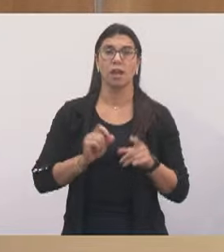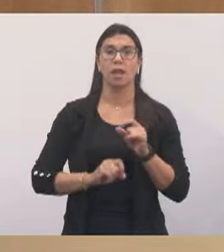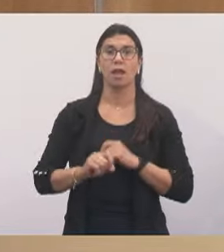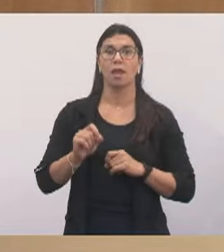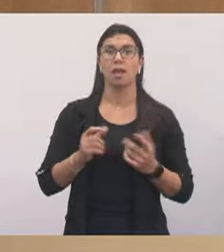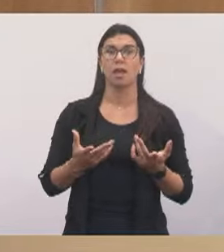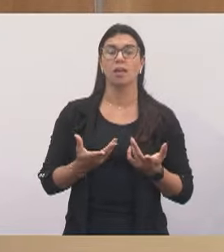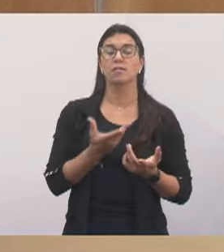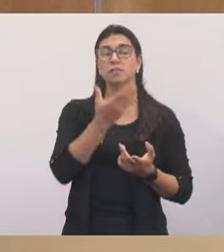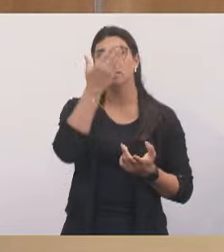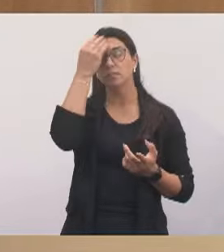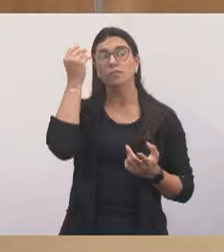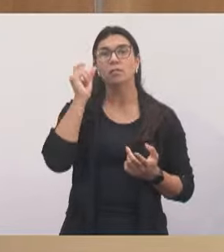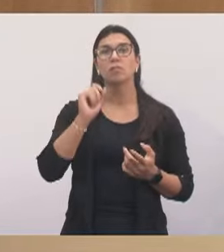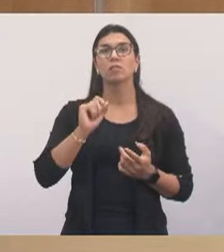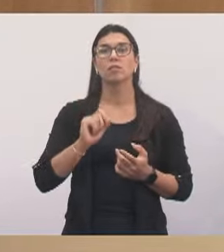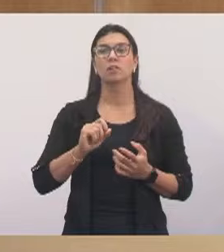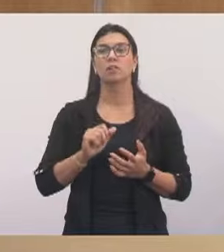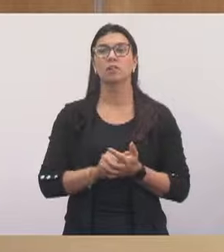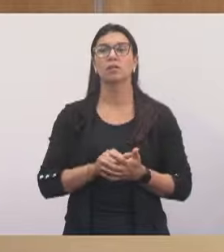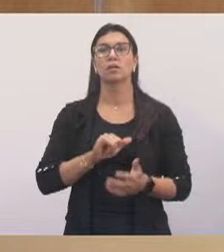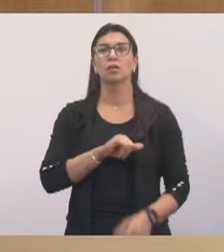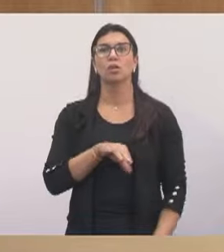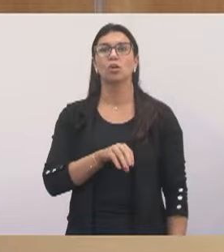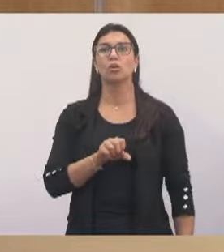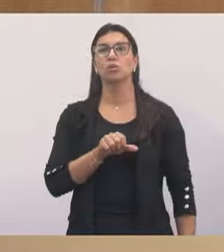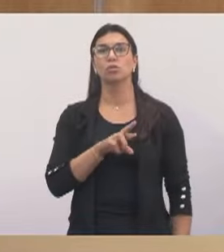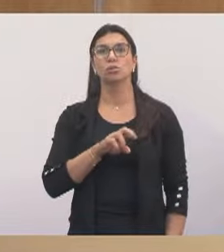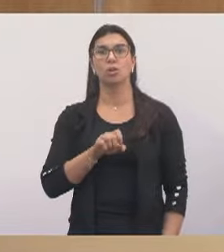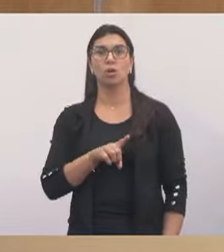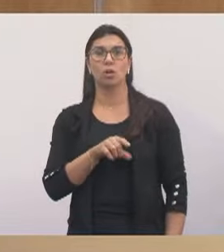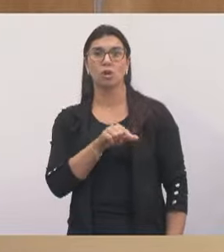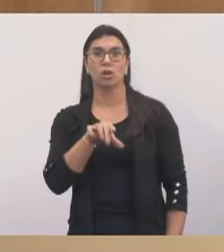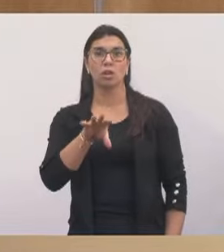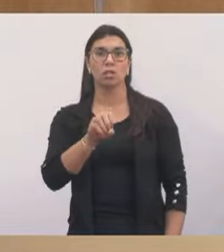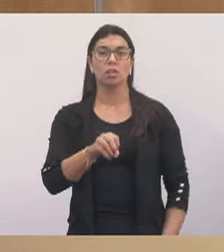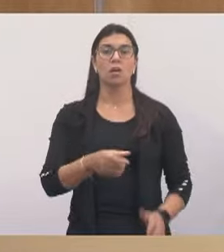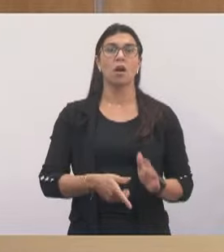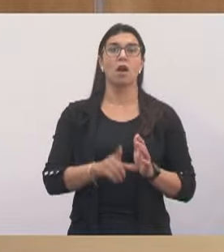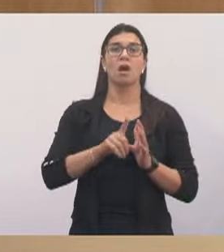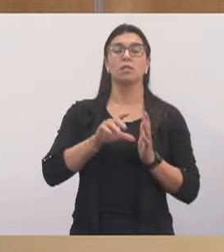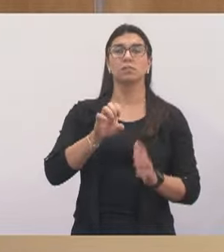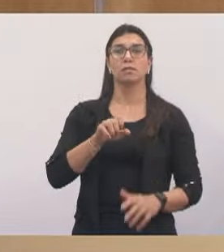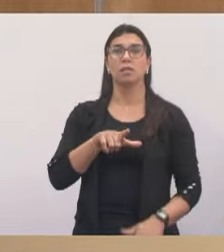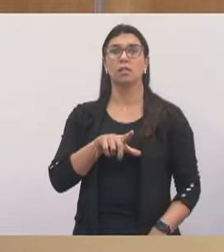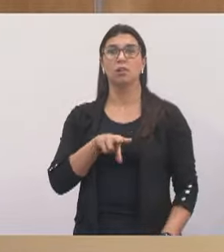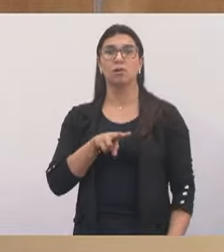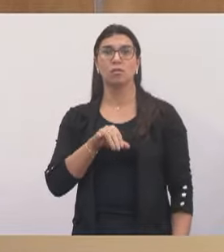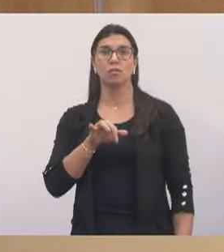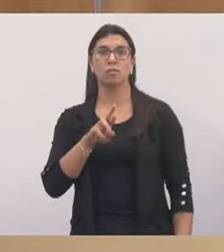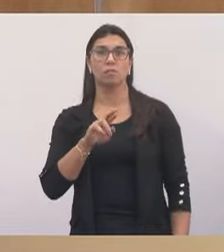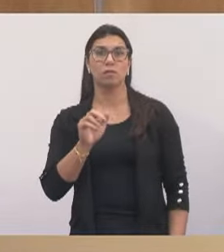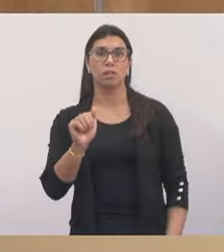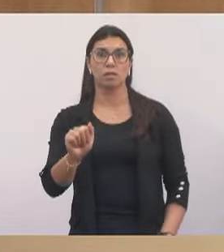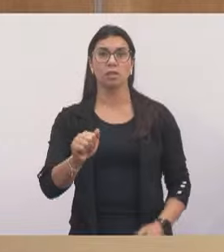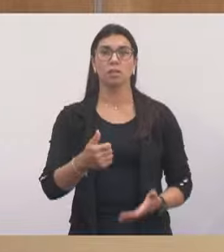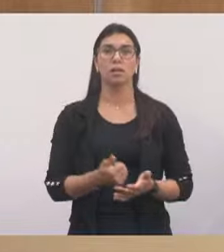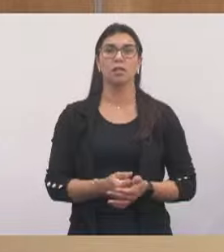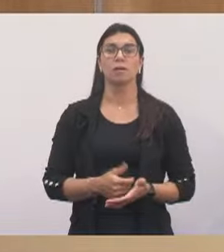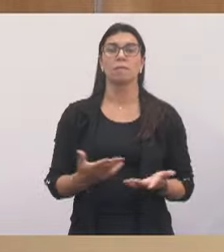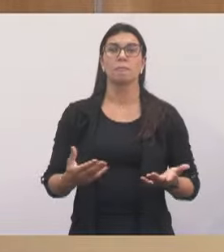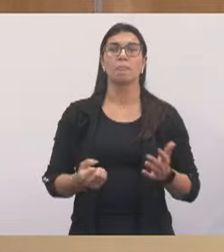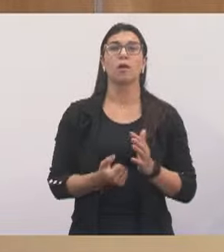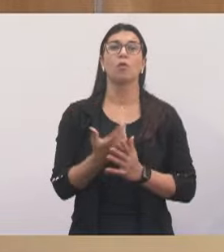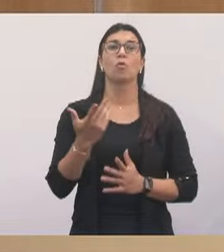aqui com saudade do estádio Antônio Jordão Mercadante? Antigo Elvira, não é? Quantos gols você fez lá, Pedro Mota? Não preciso